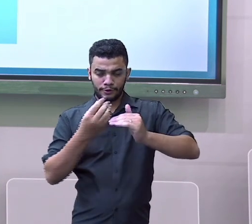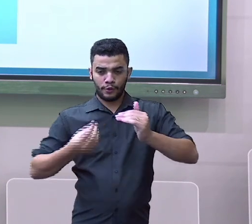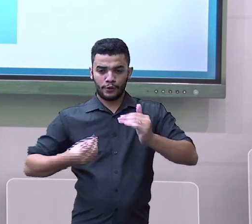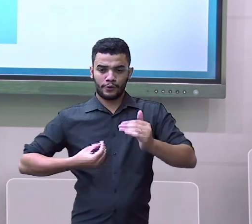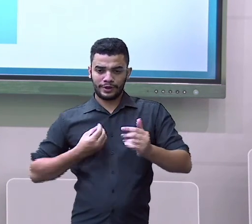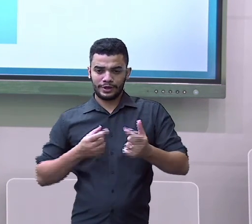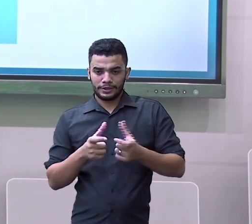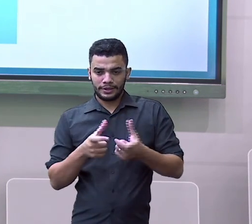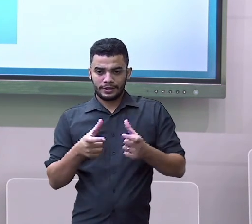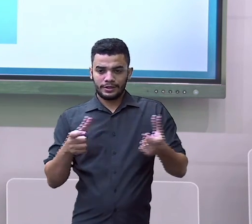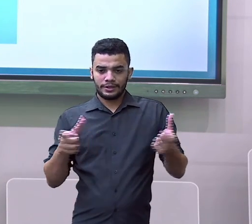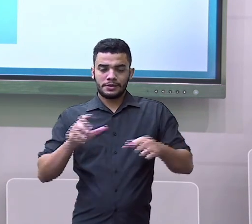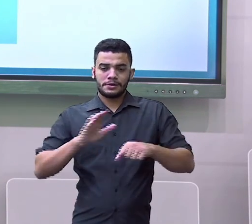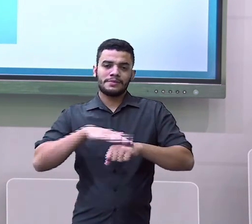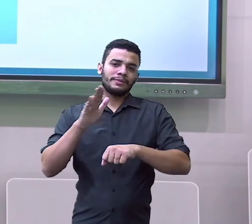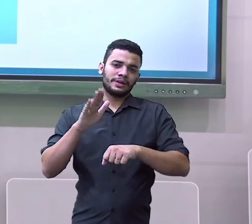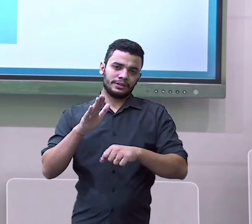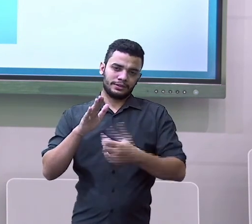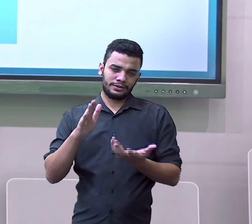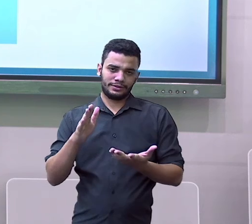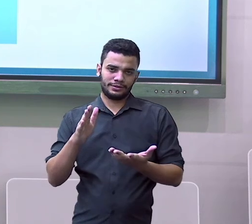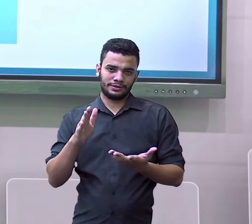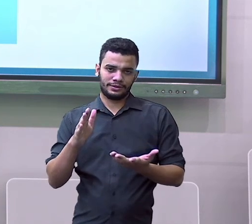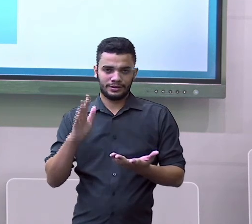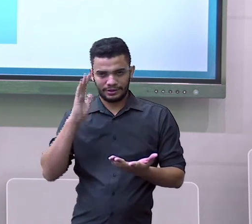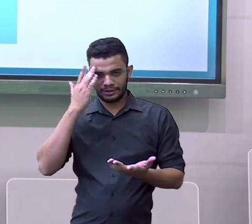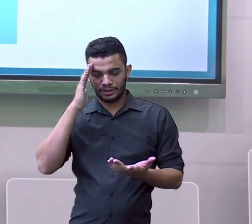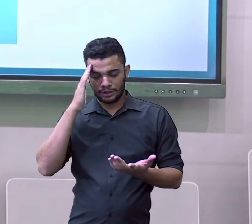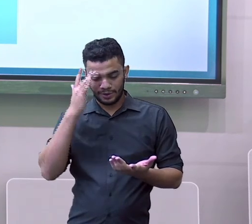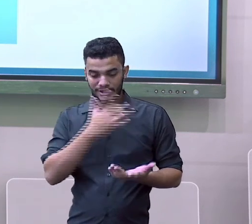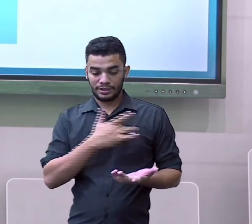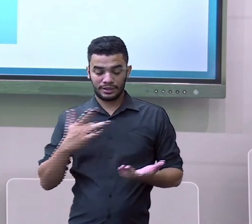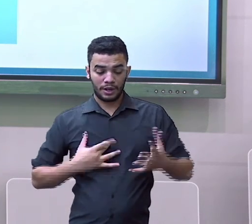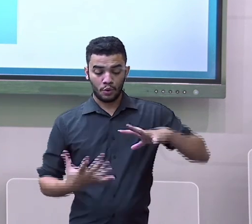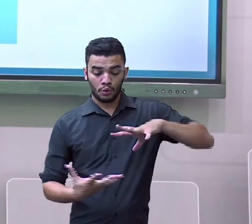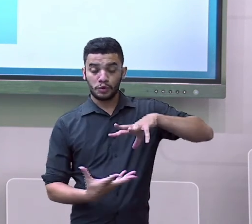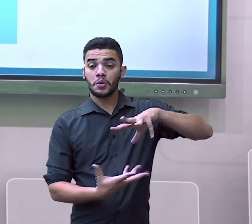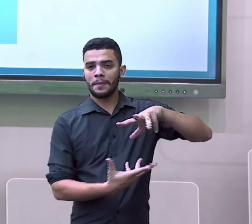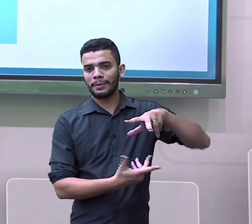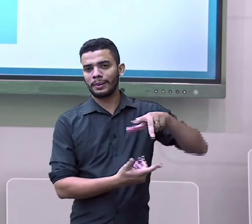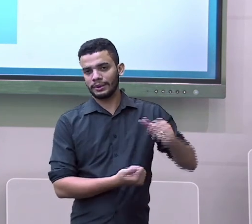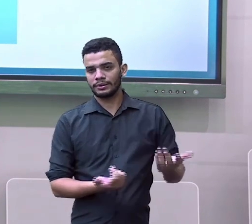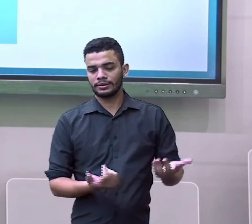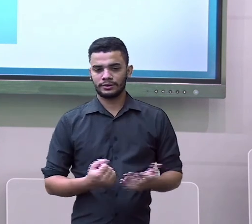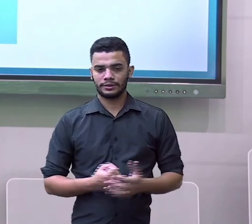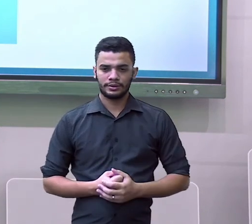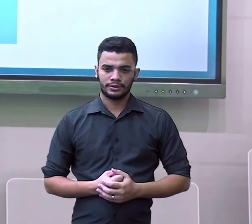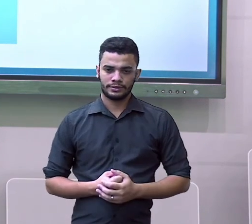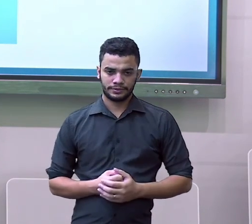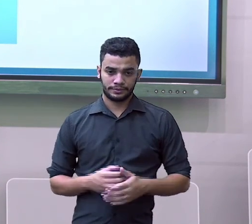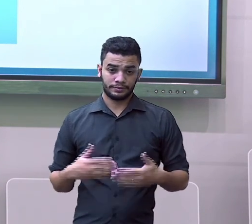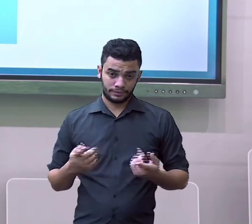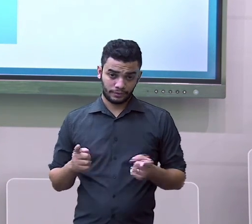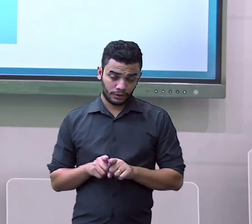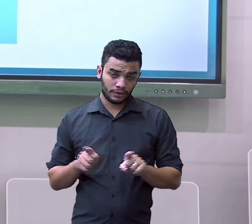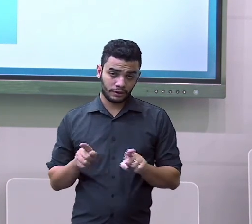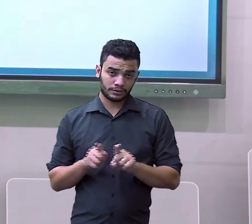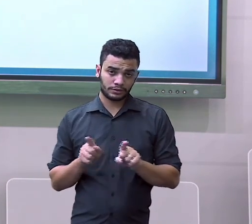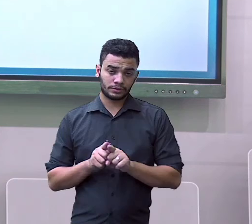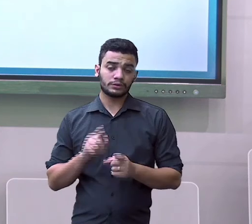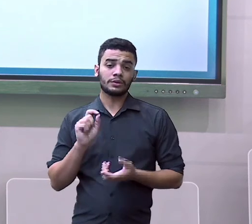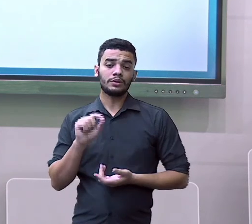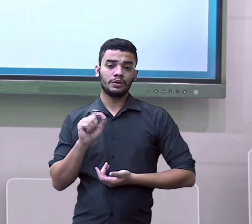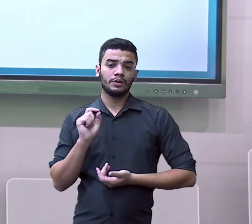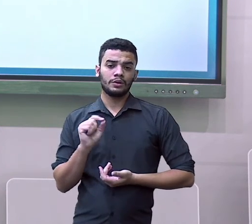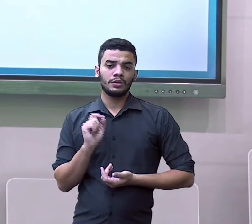assim consigamos atingir o desenvolvimento sustentável. Por fim, pessoal,